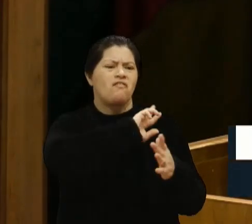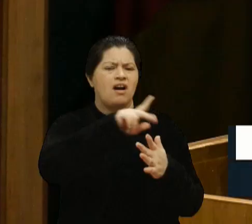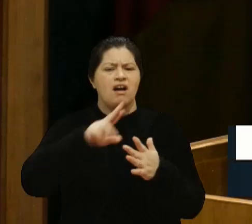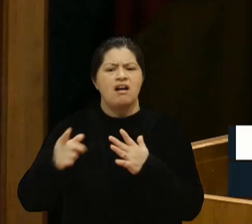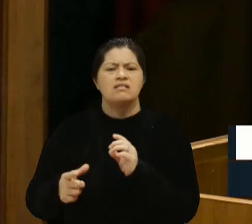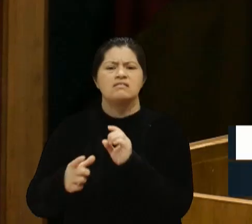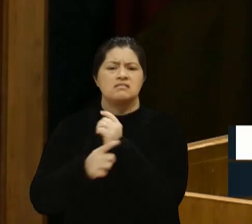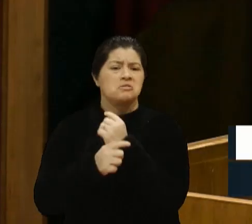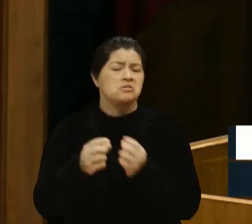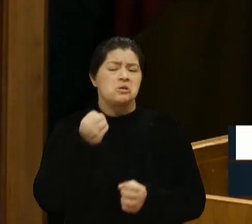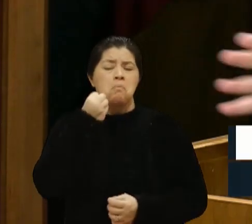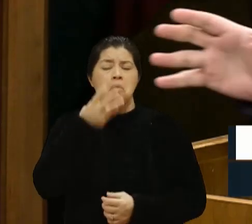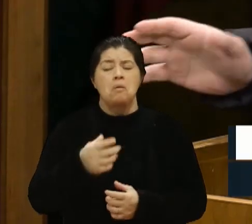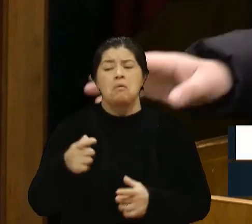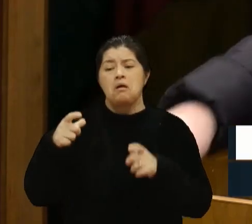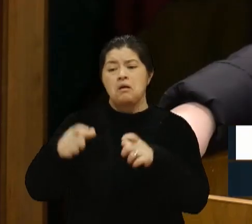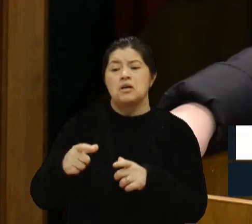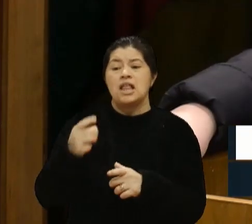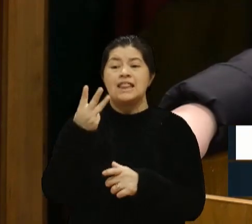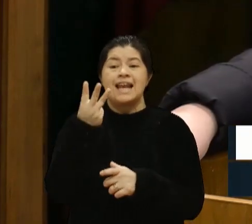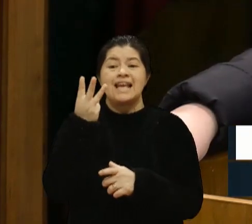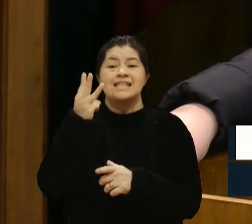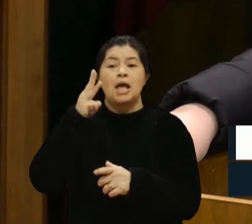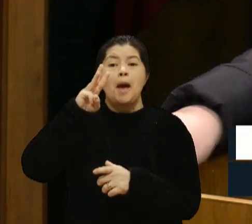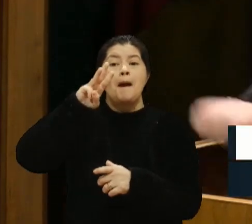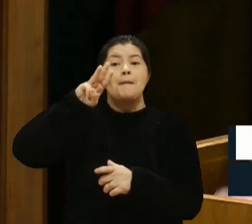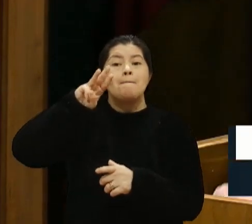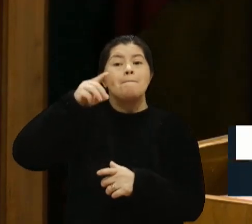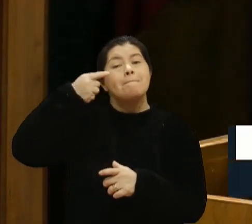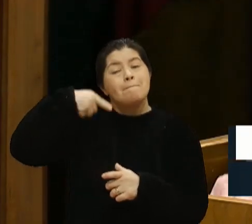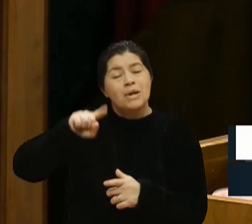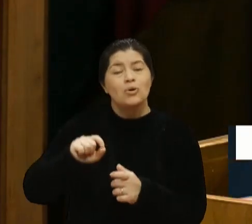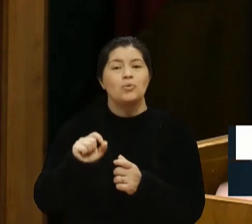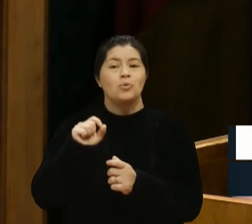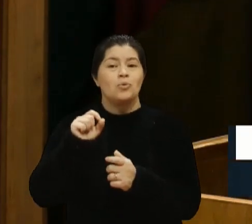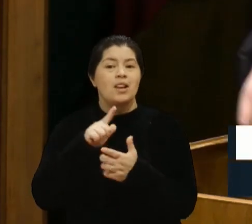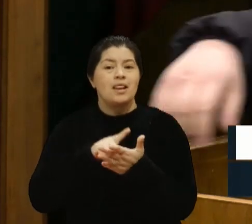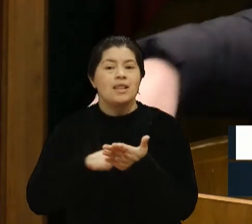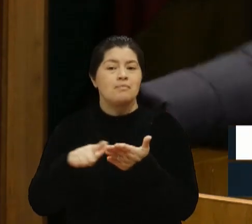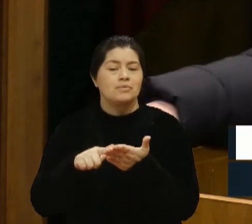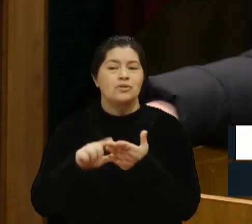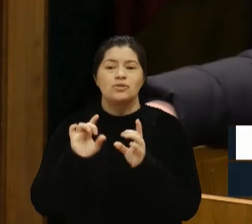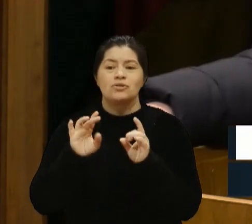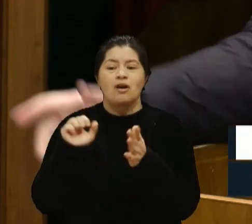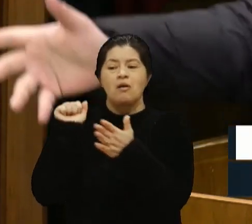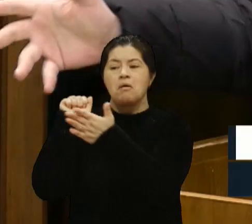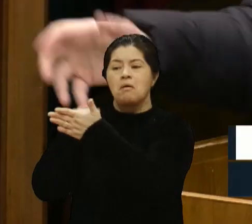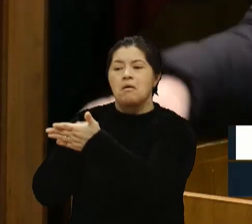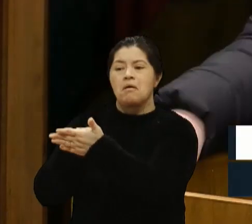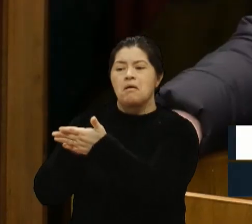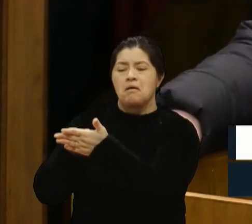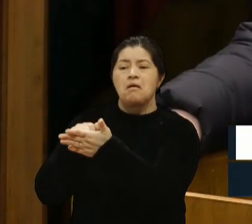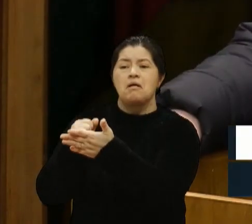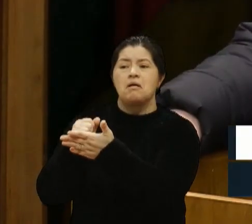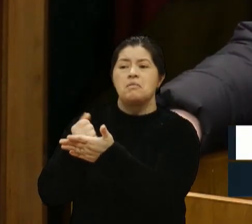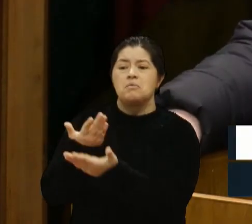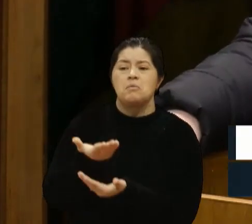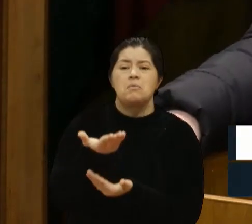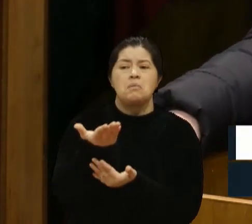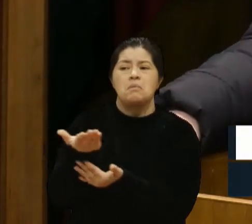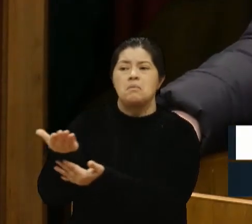Para nós é muito bom. Na rua eu tiro 3 mil limpo, só batendo no vidro e pedindo dinheiro. Essa é a